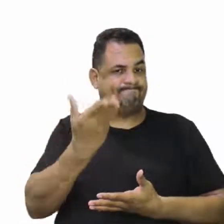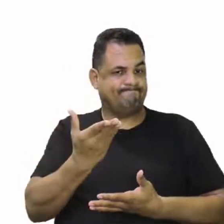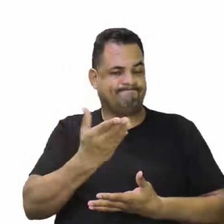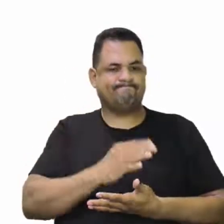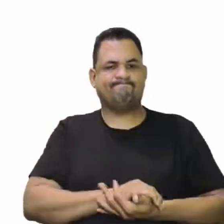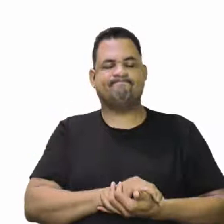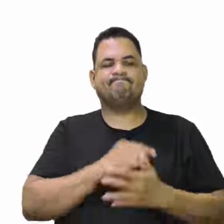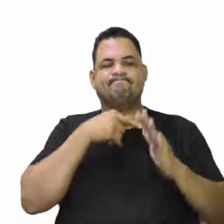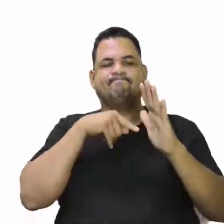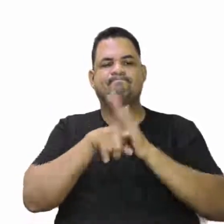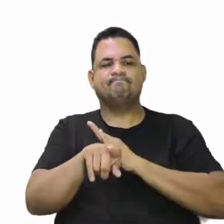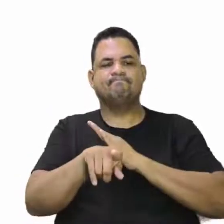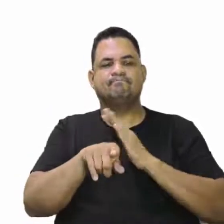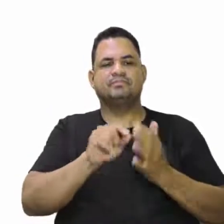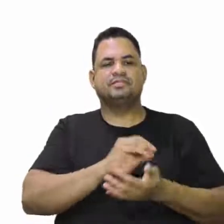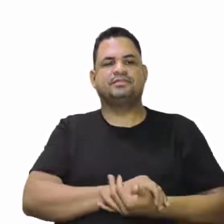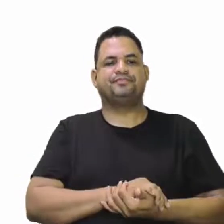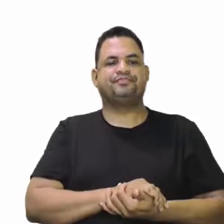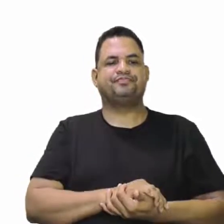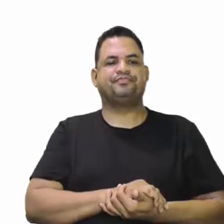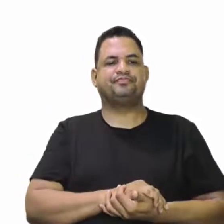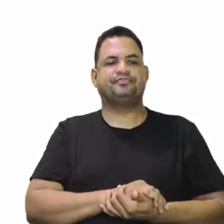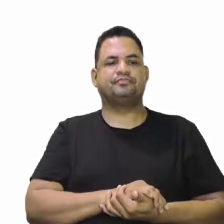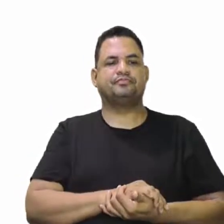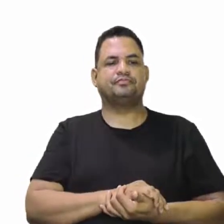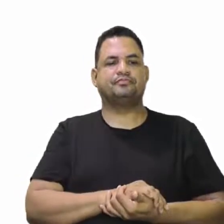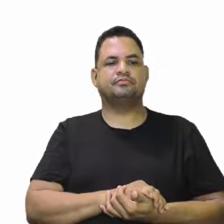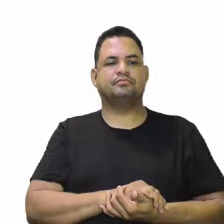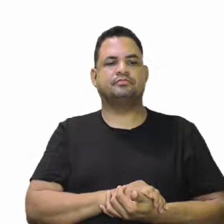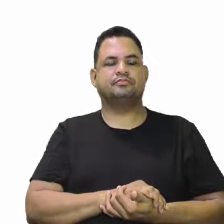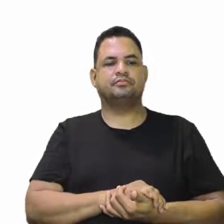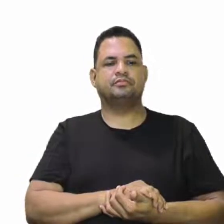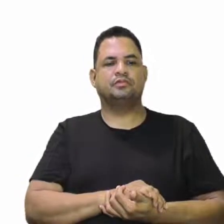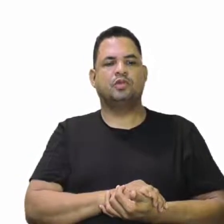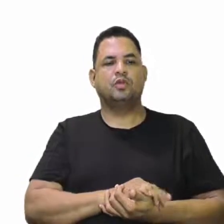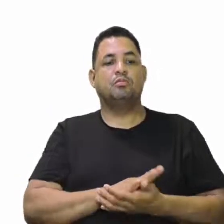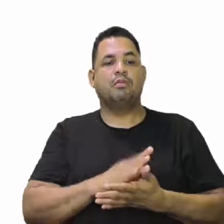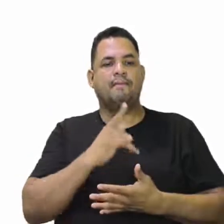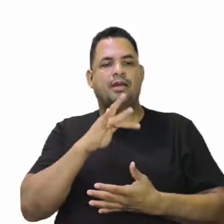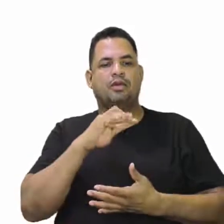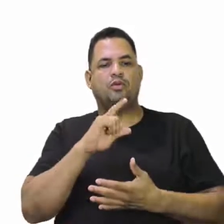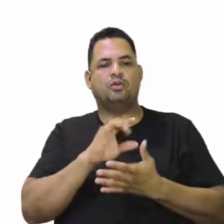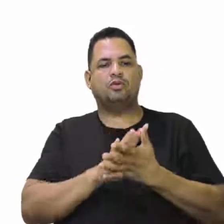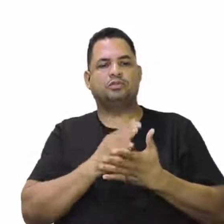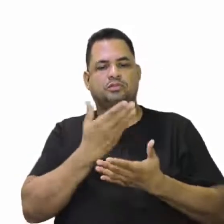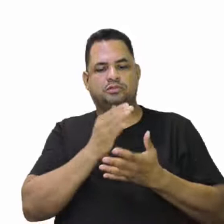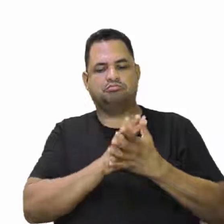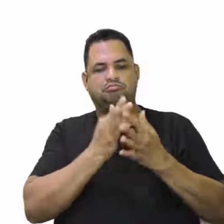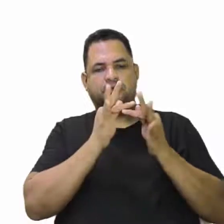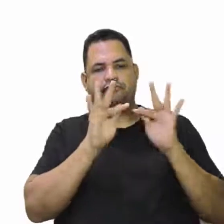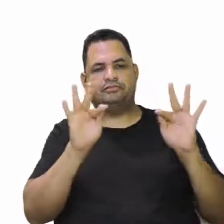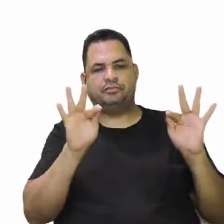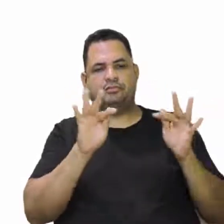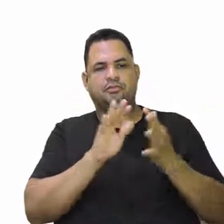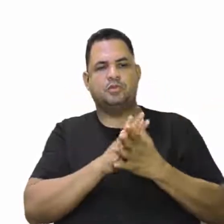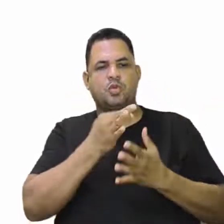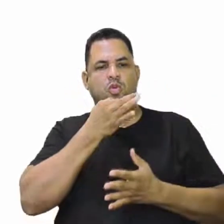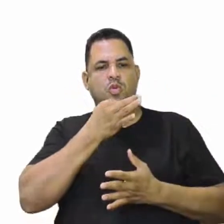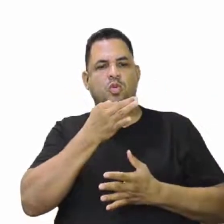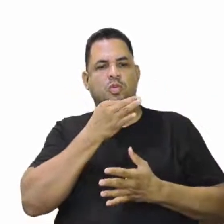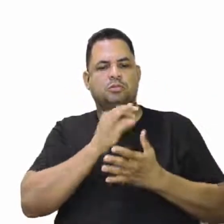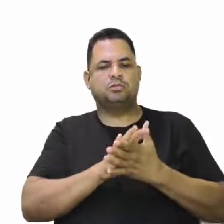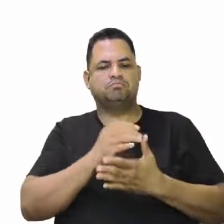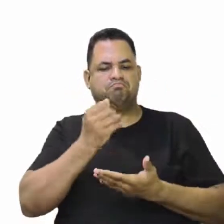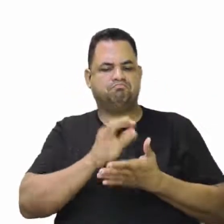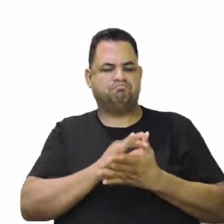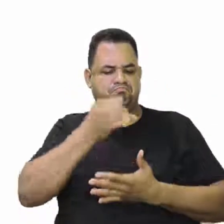para as perguntas, para as questões. Uma paródia do refrão. B, um argumento de